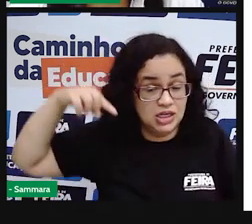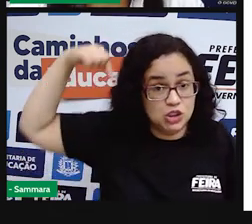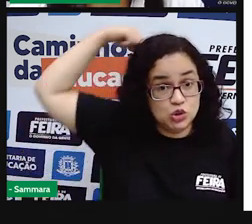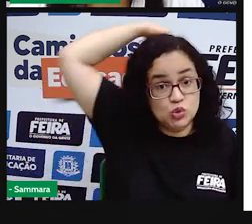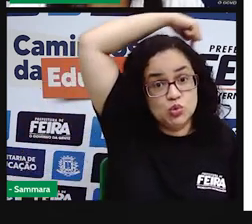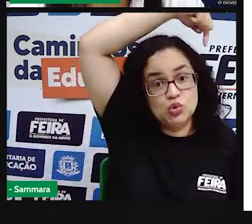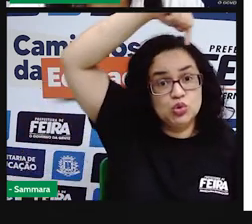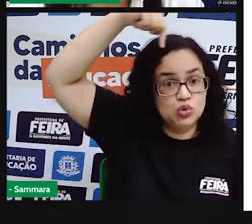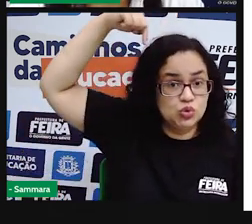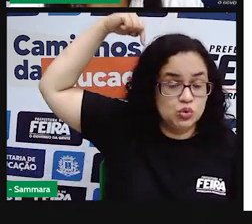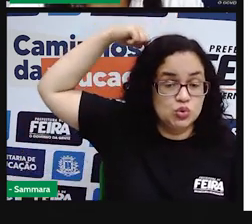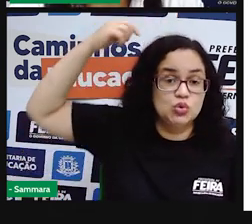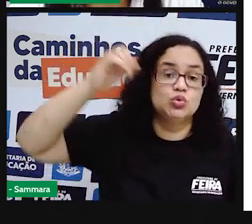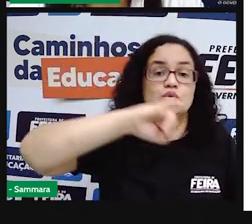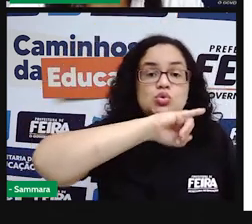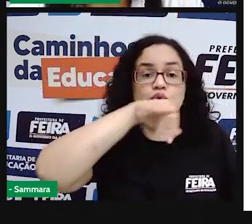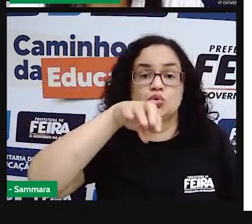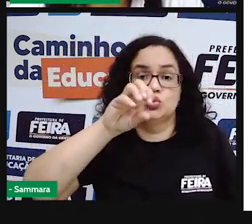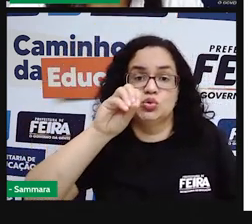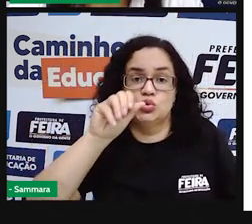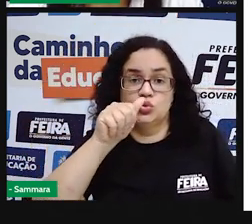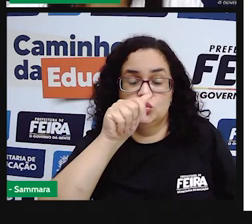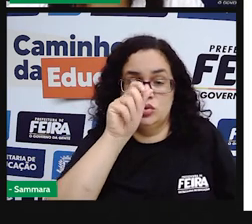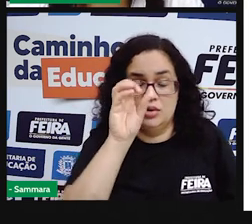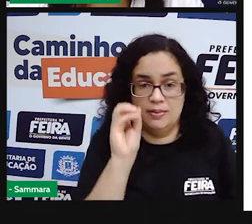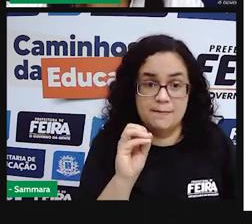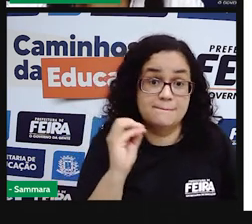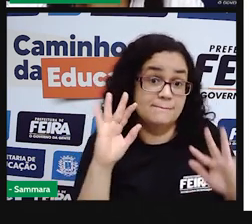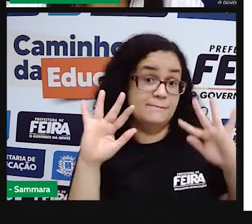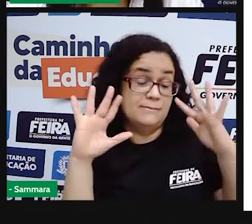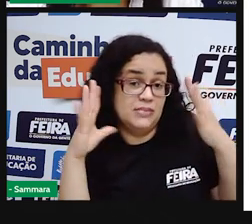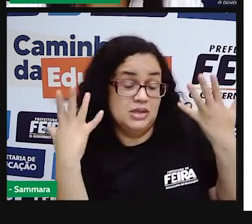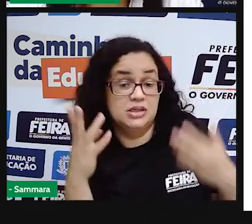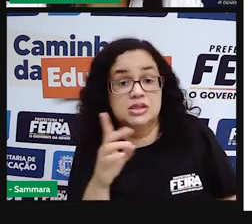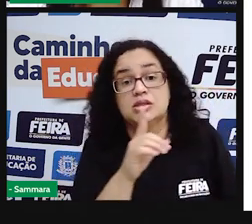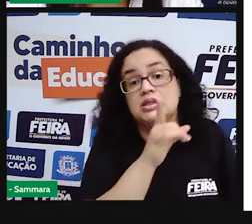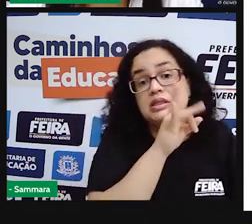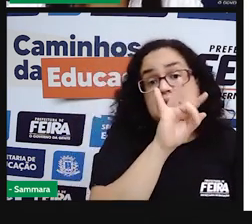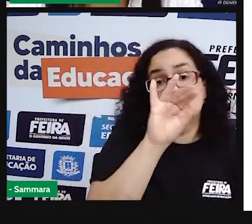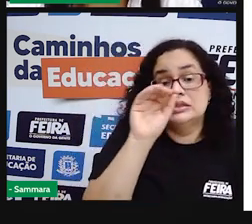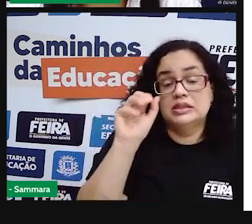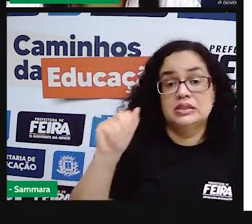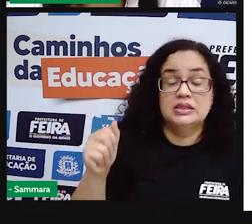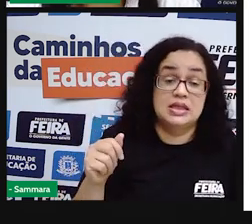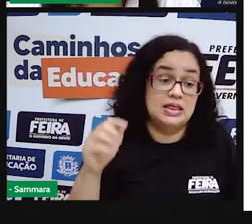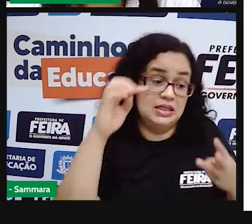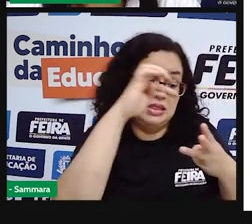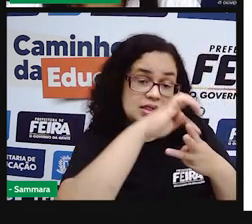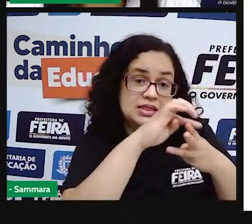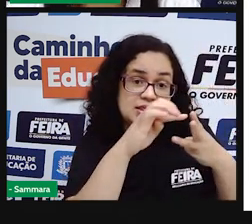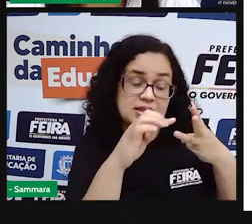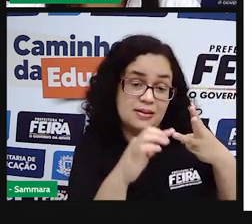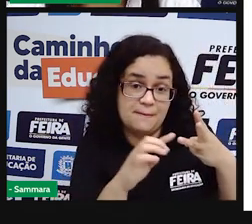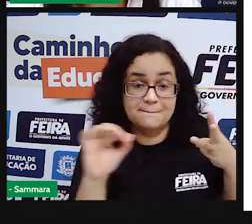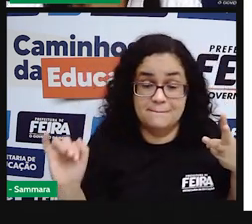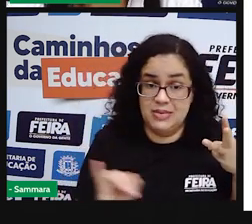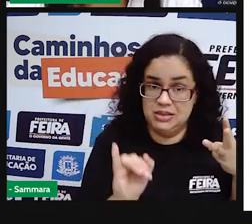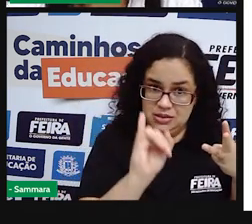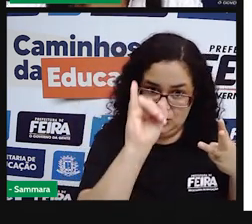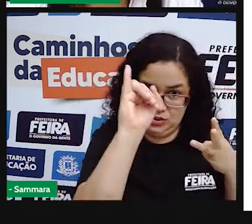A igreja resolveu homenagear neste mês três dos seus santos mais